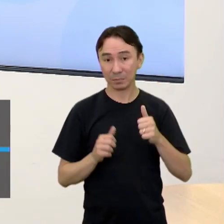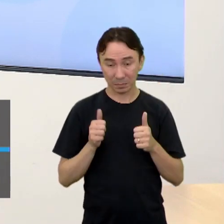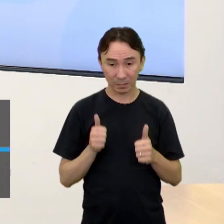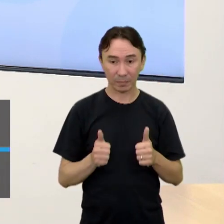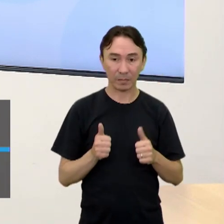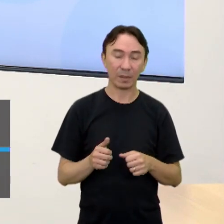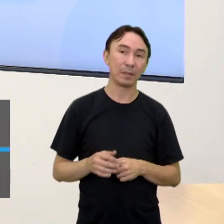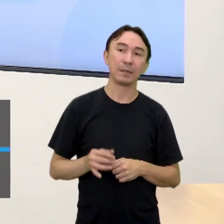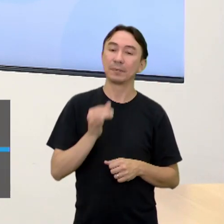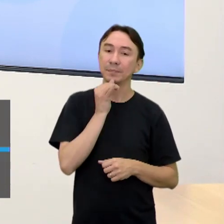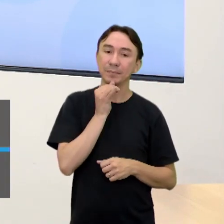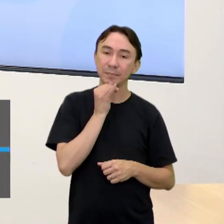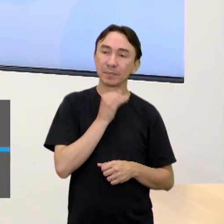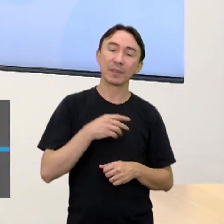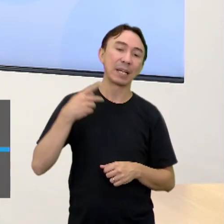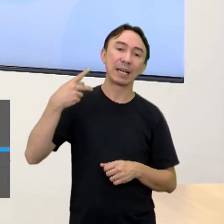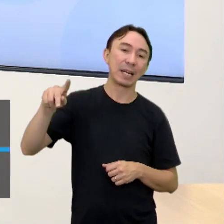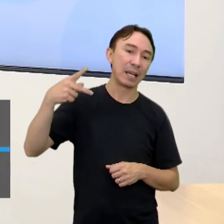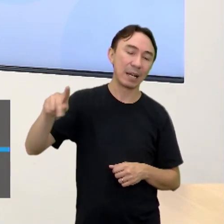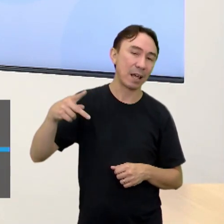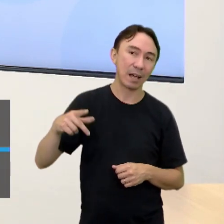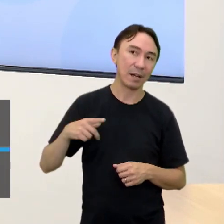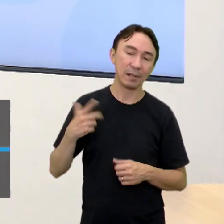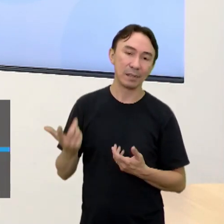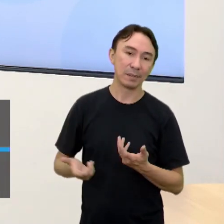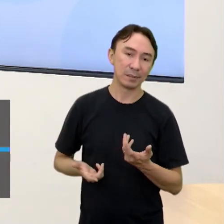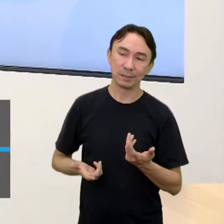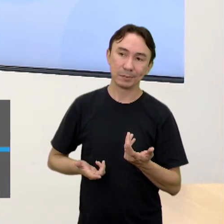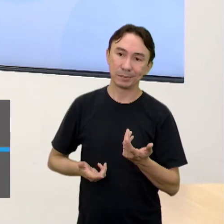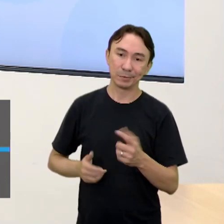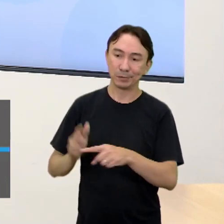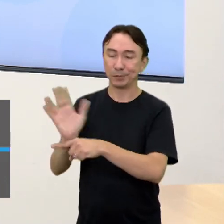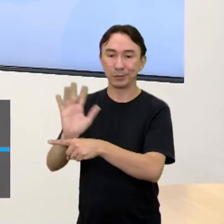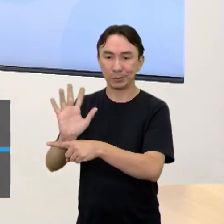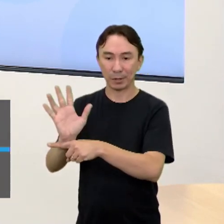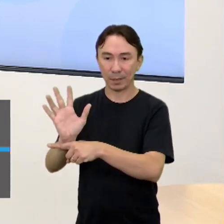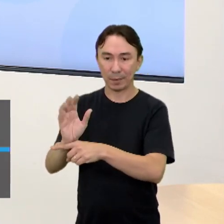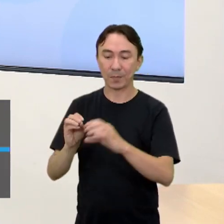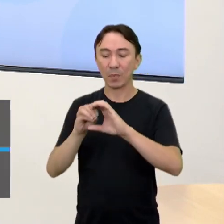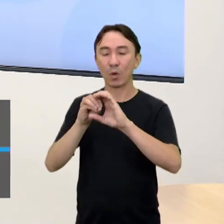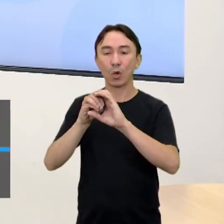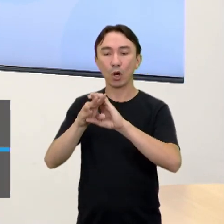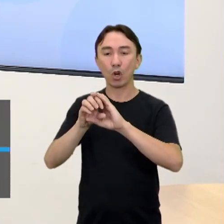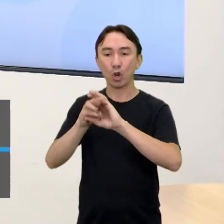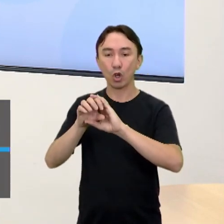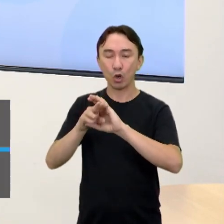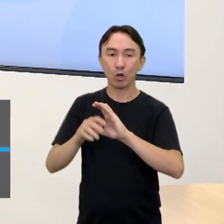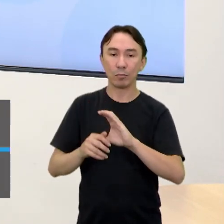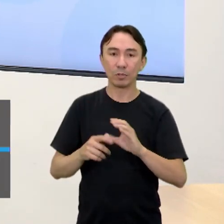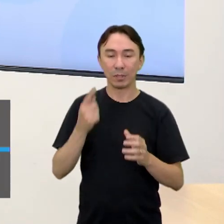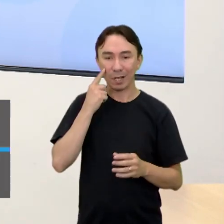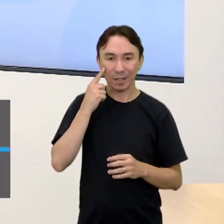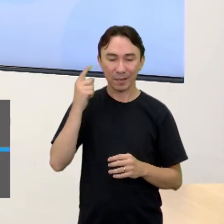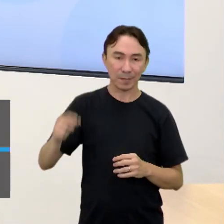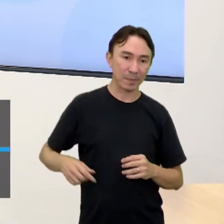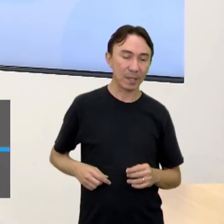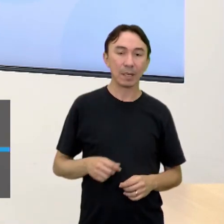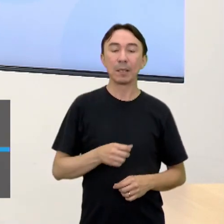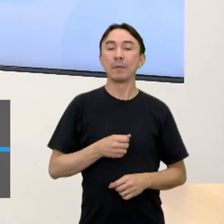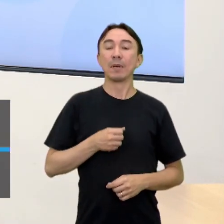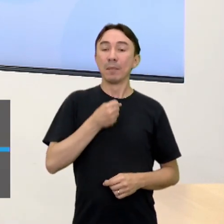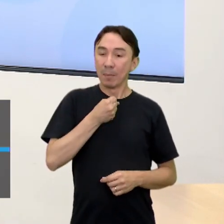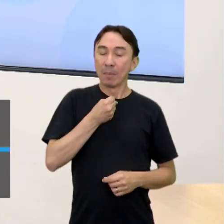posso pegar um vídeo da Rede Globo, o jornal do William Bonner falando, e vamos reproduzir aqui para poder analisar. Até acho